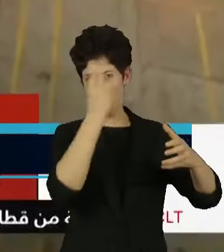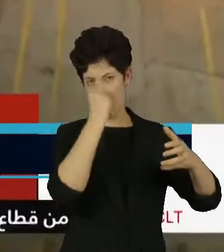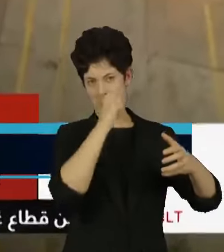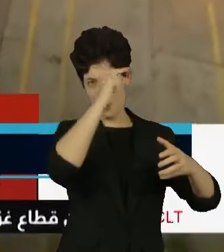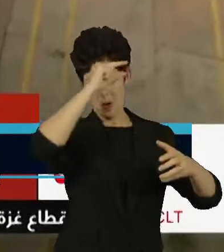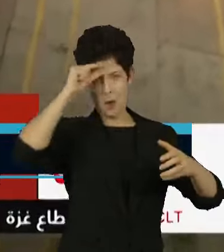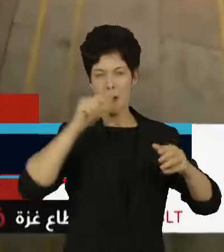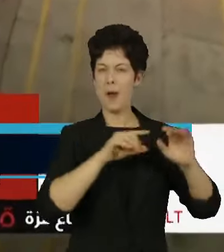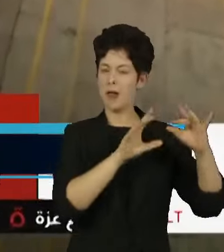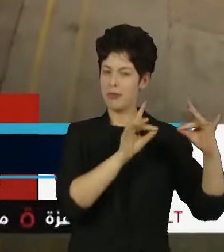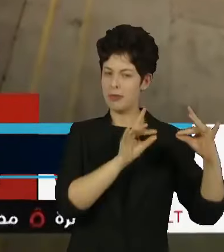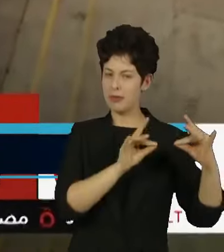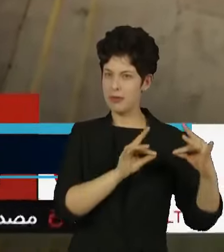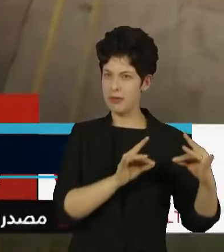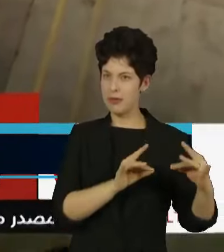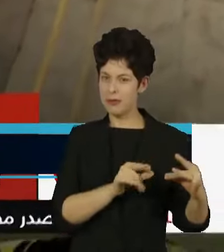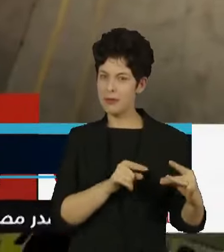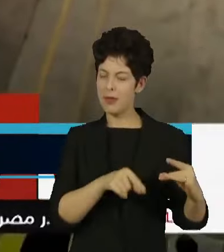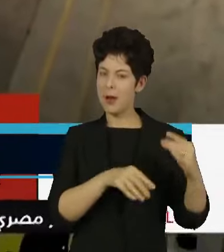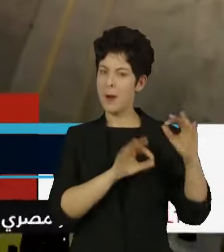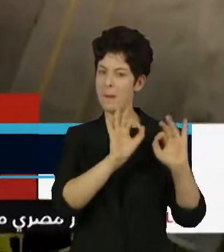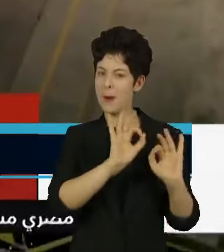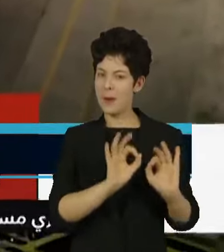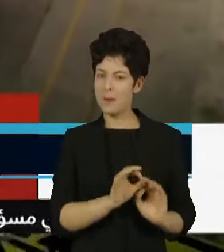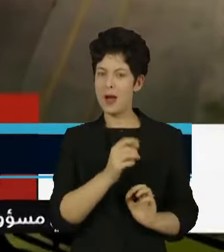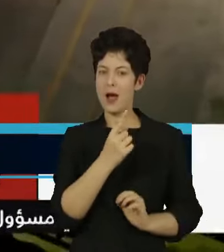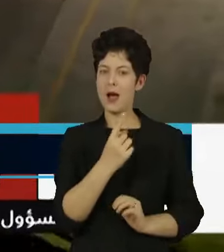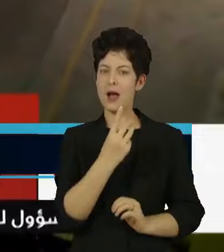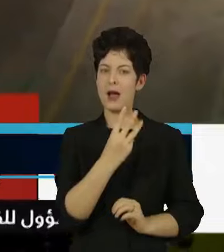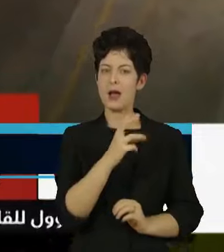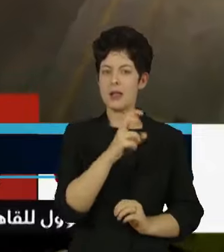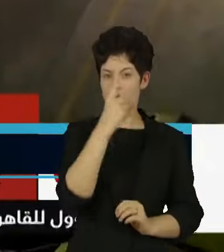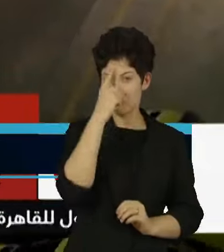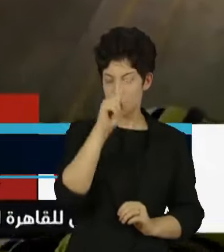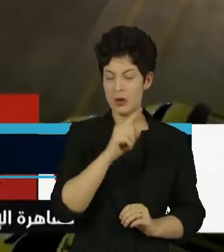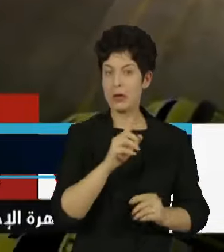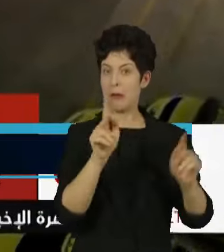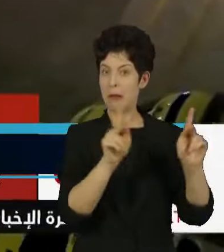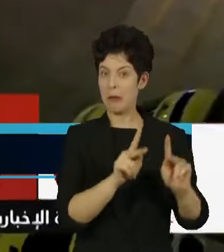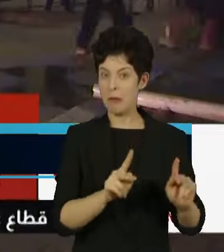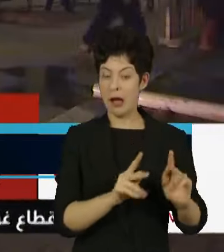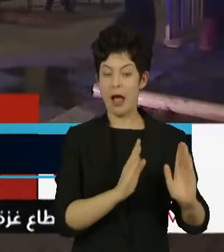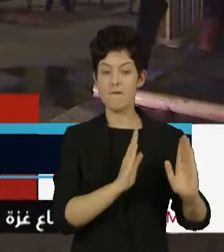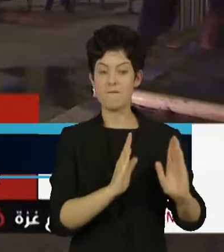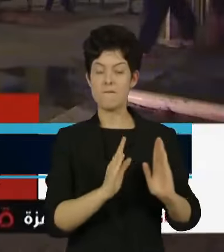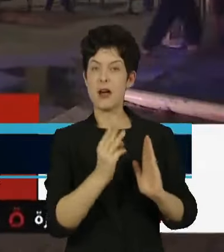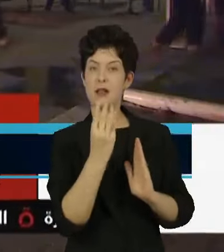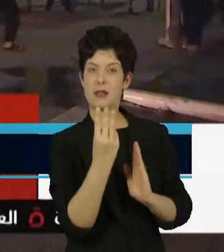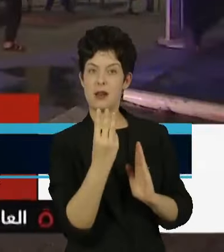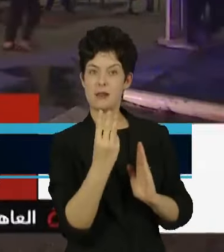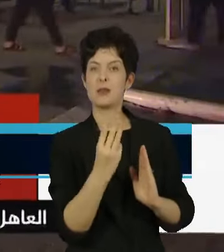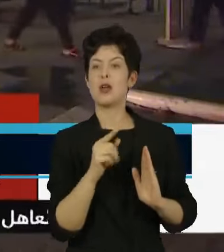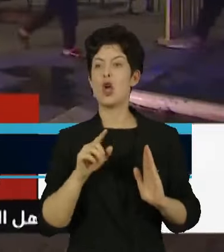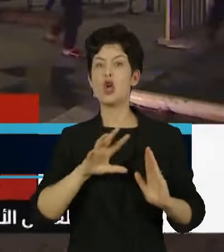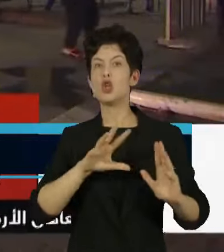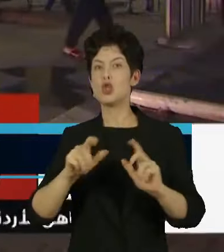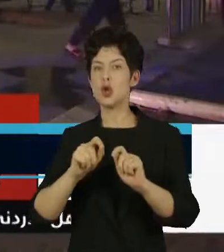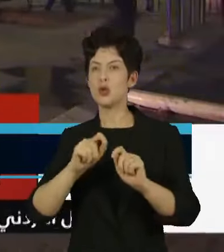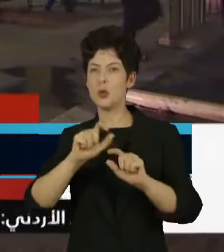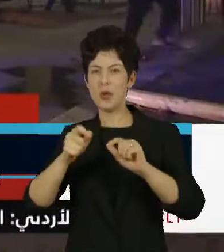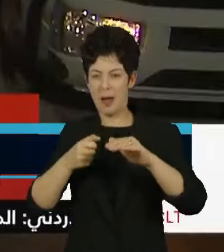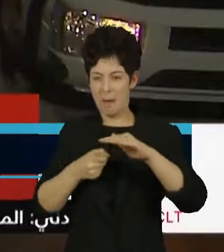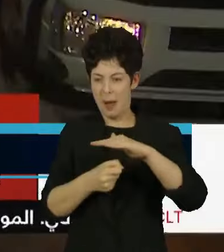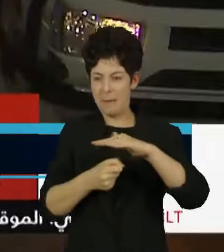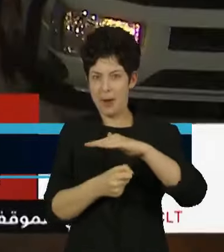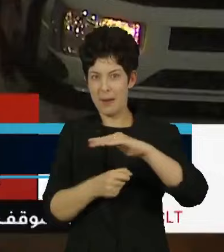um plano detalhado seriam 135 dias de trégua divididos em três fases todos os reféns seriam